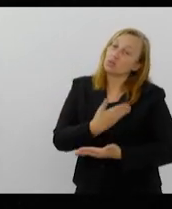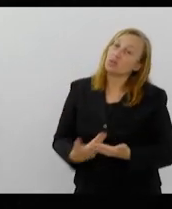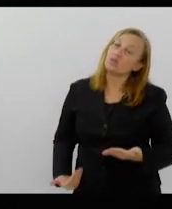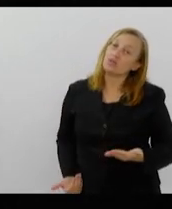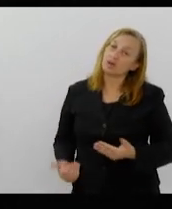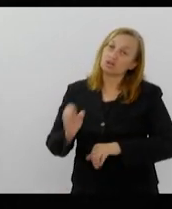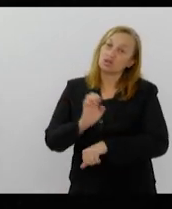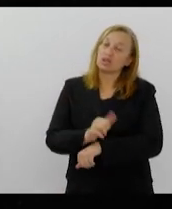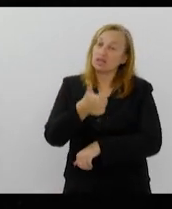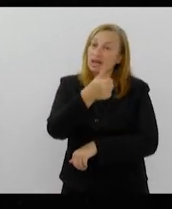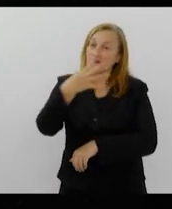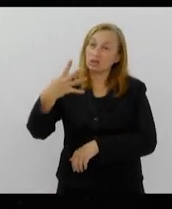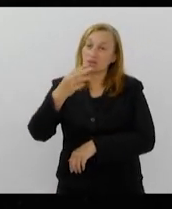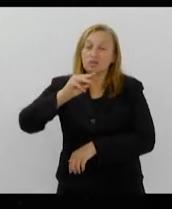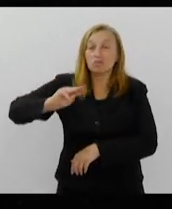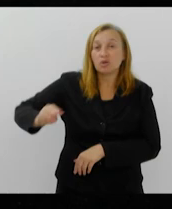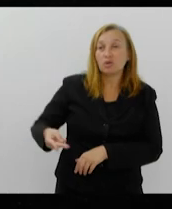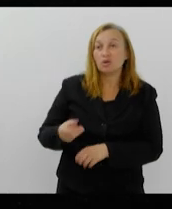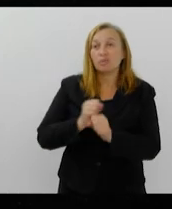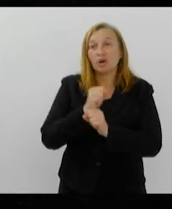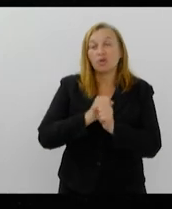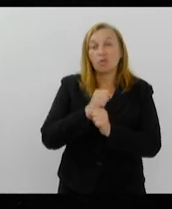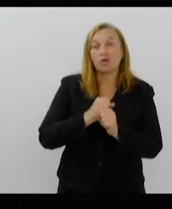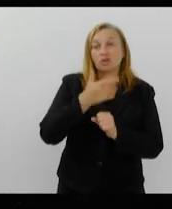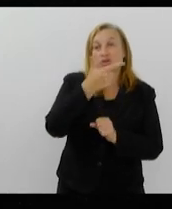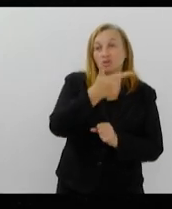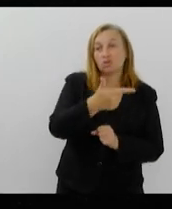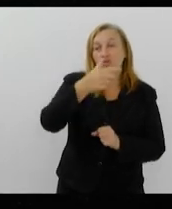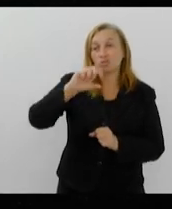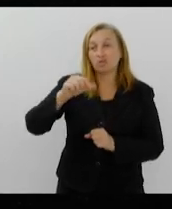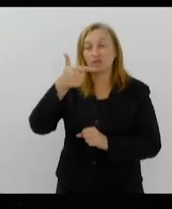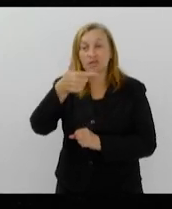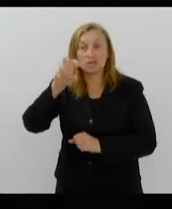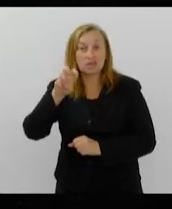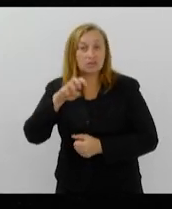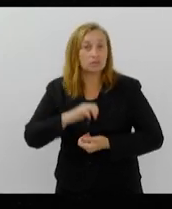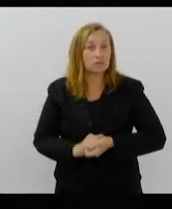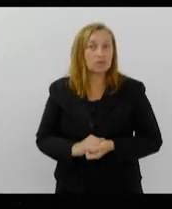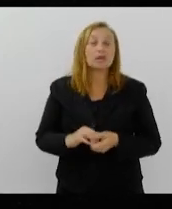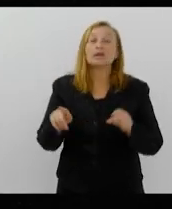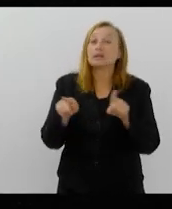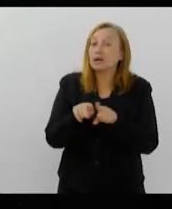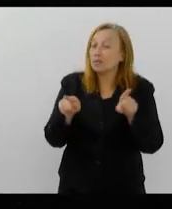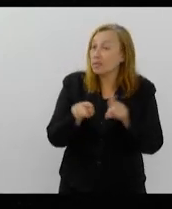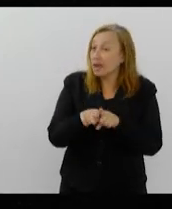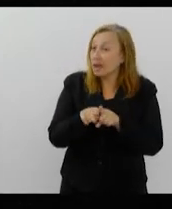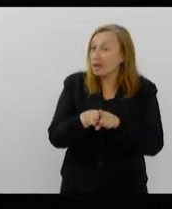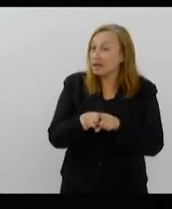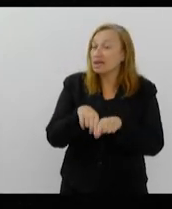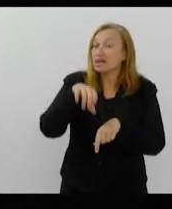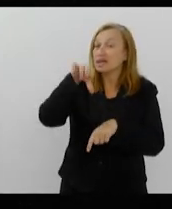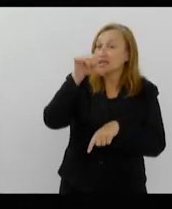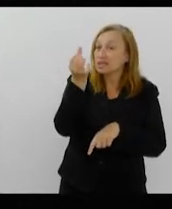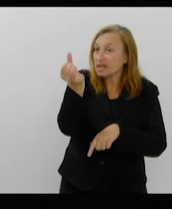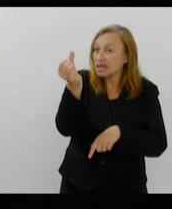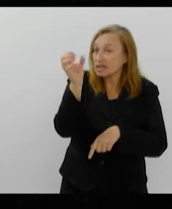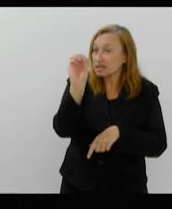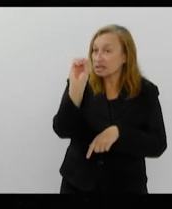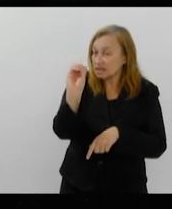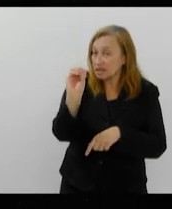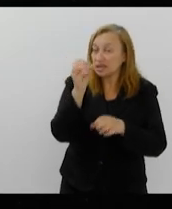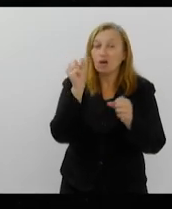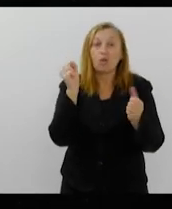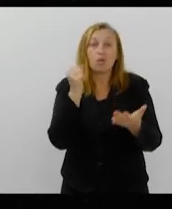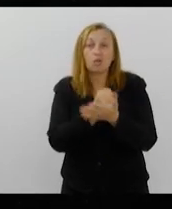14 bilhões para o ano de 2025. E fez também 60 contratações com